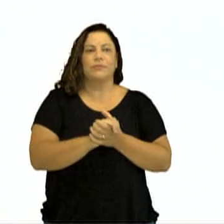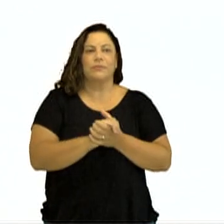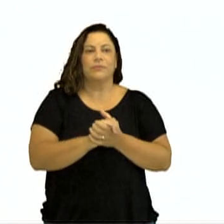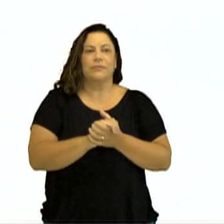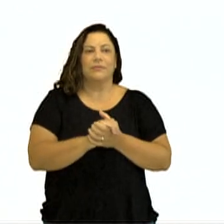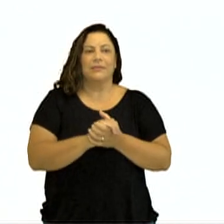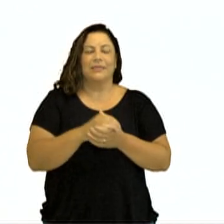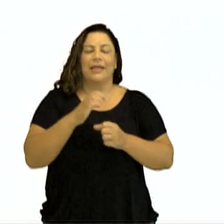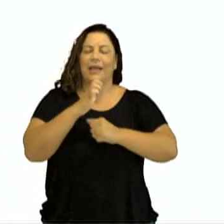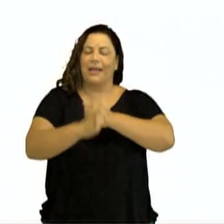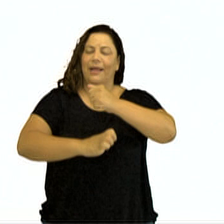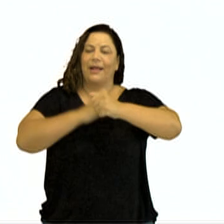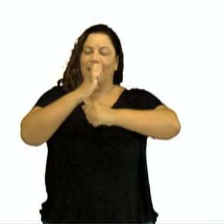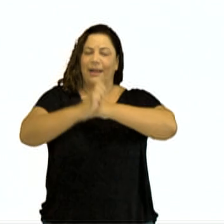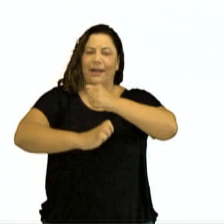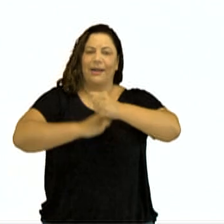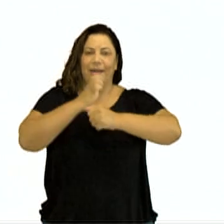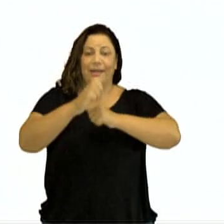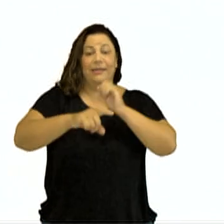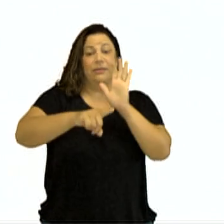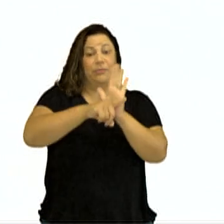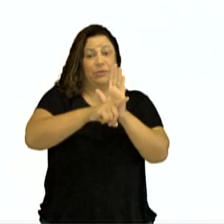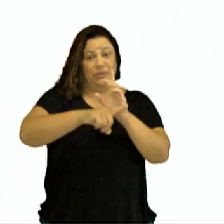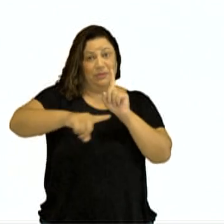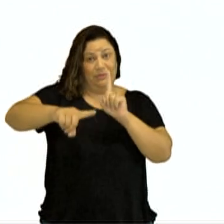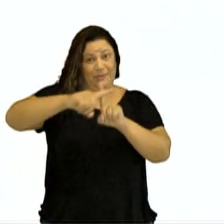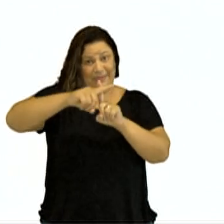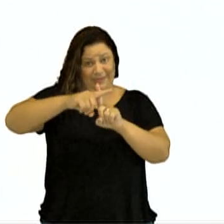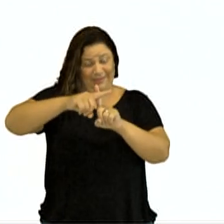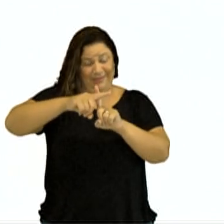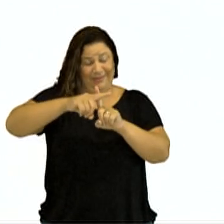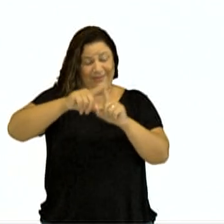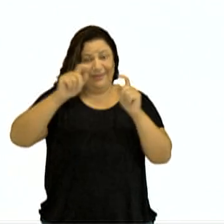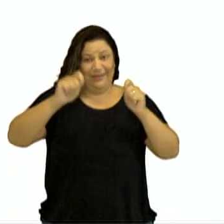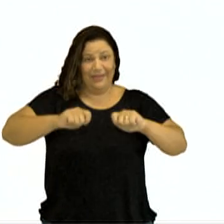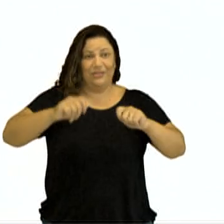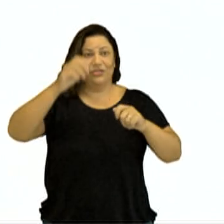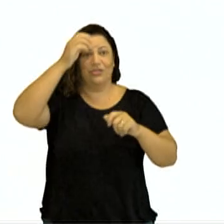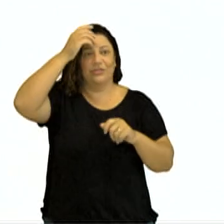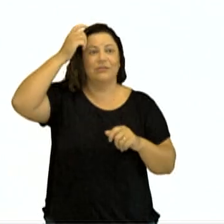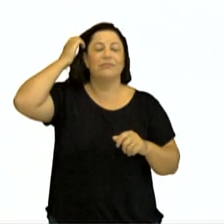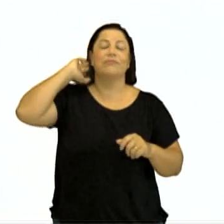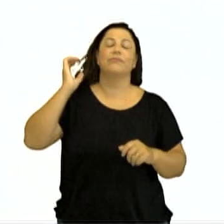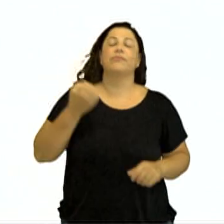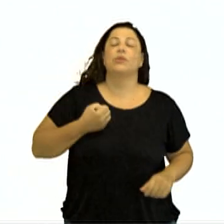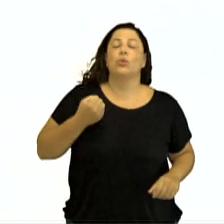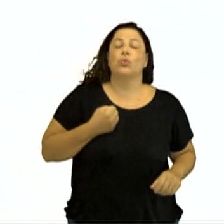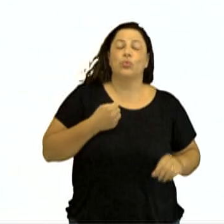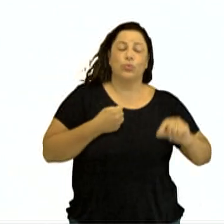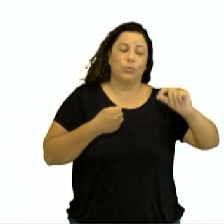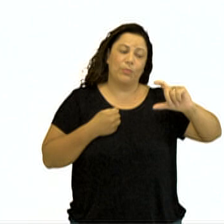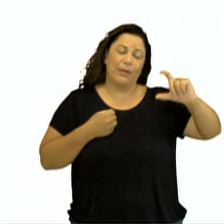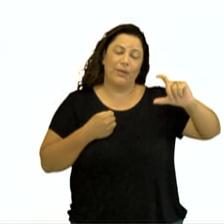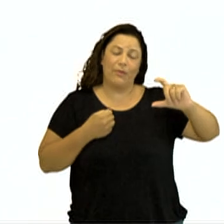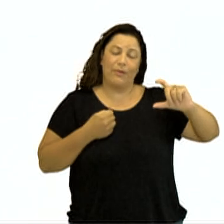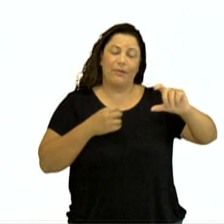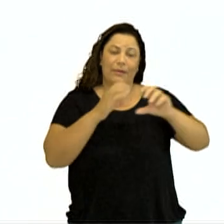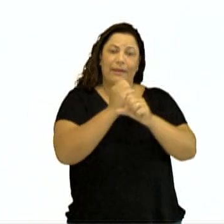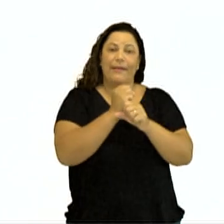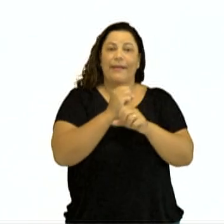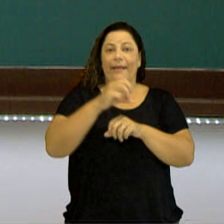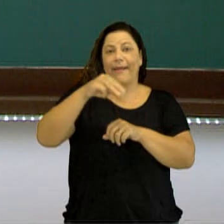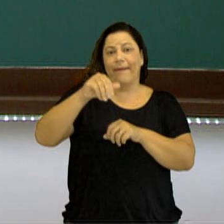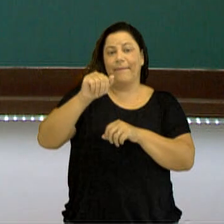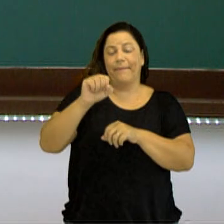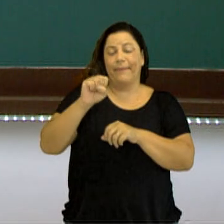Quantidade de elétrons, carga positiva e carga negativa. Tá certo? Esse número maior aqui é a massa atômica. Como que eu